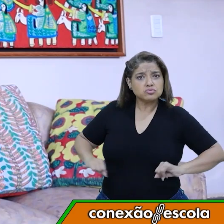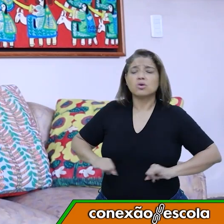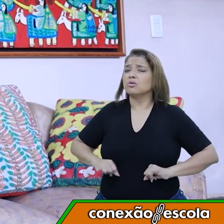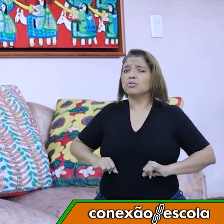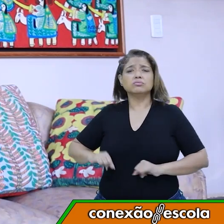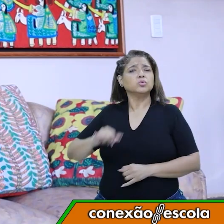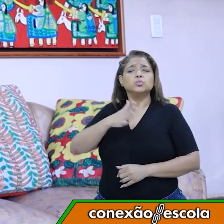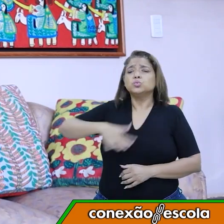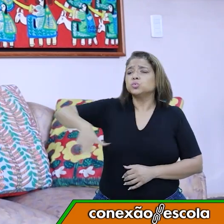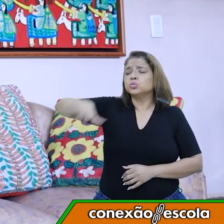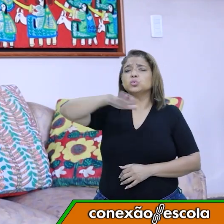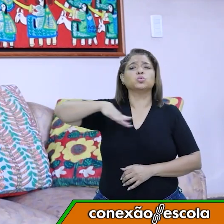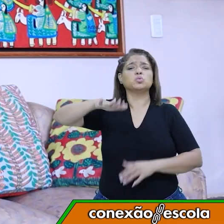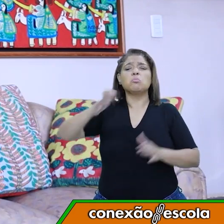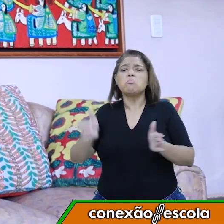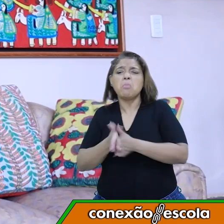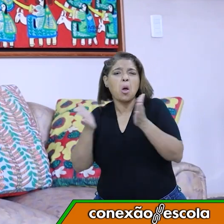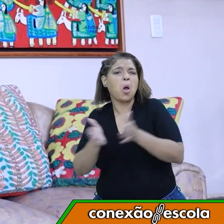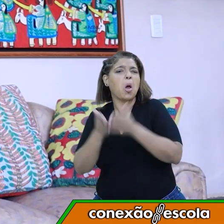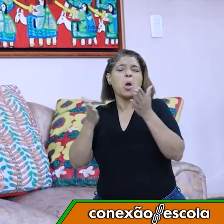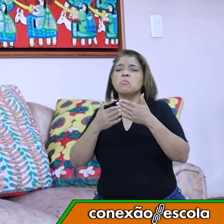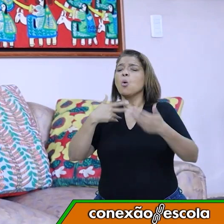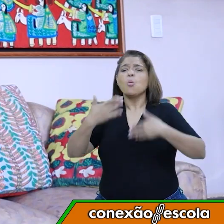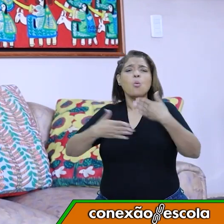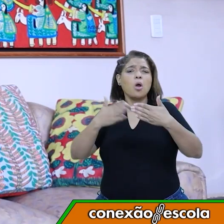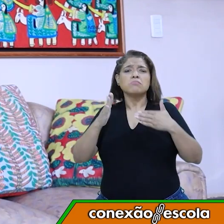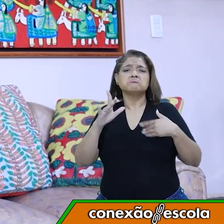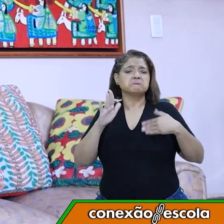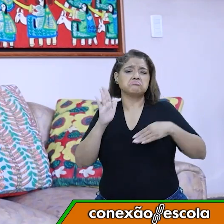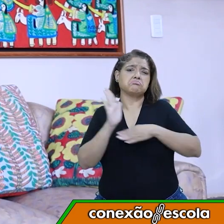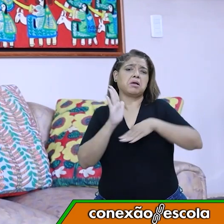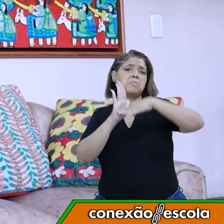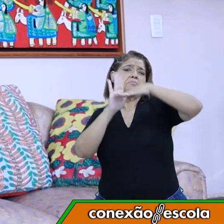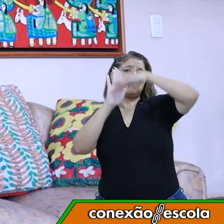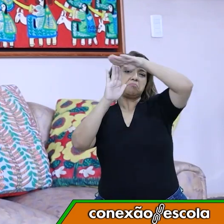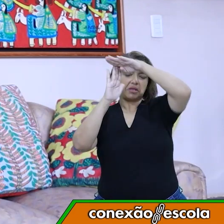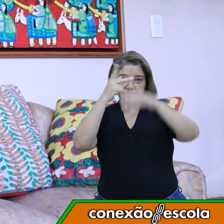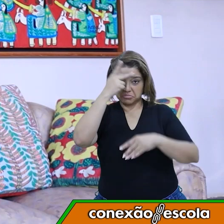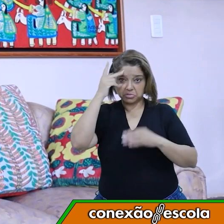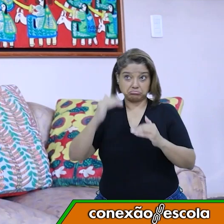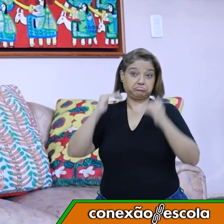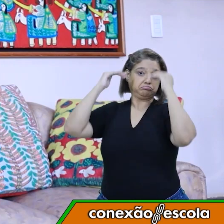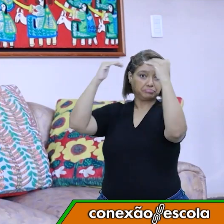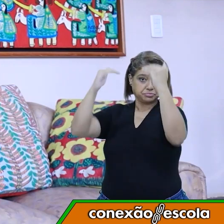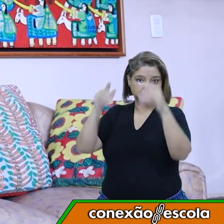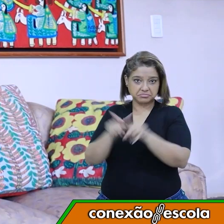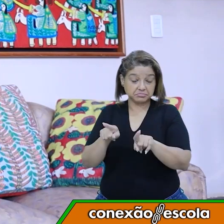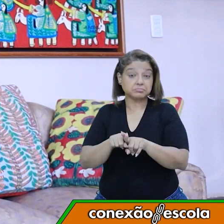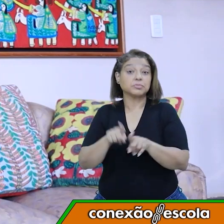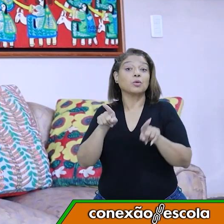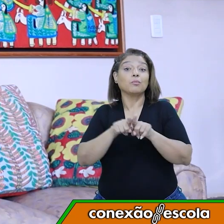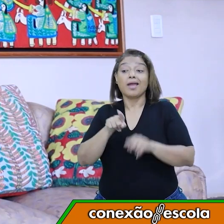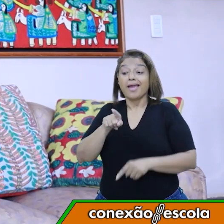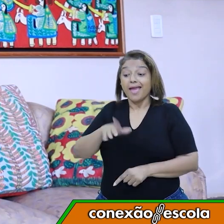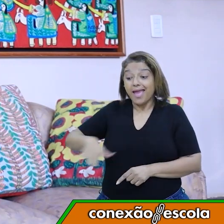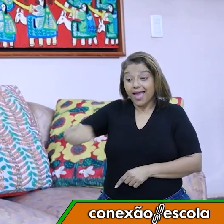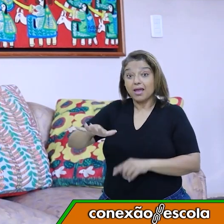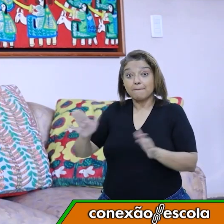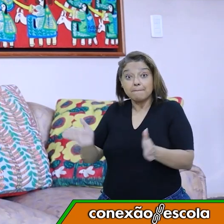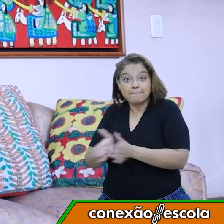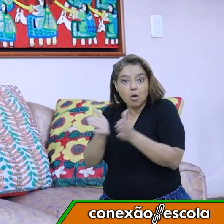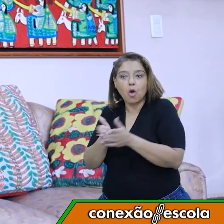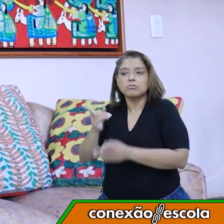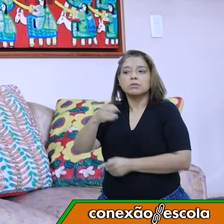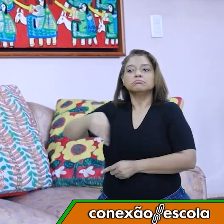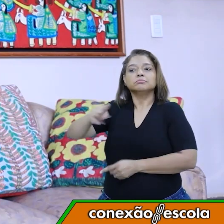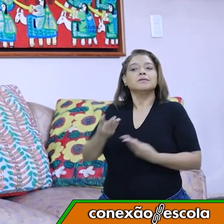classes, tanto a classe média, a classe pobre e a classe rica. Porque o pobre tem sensibilidade e a gente tem que dar valor também